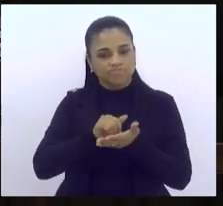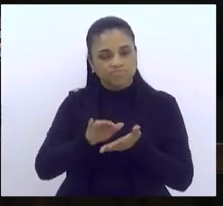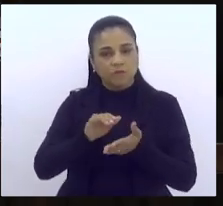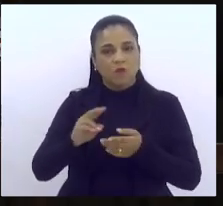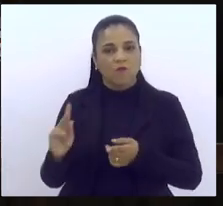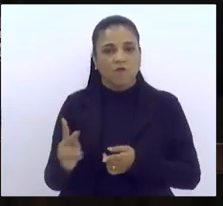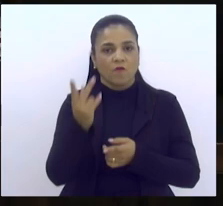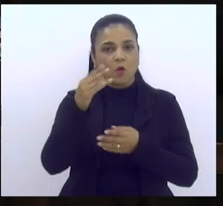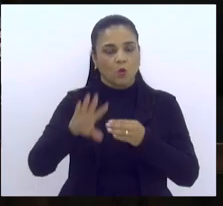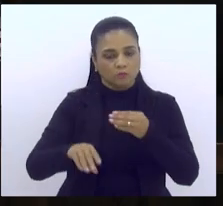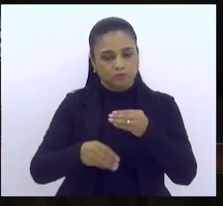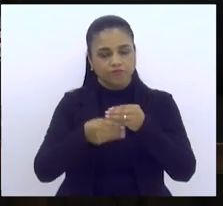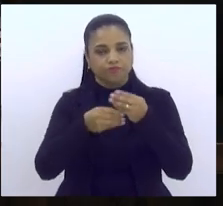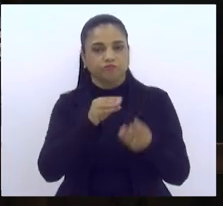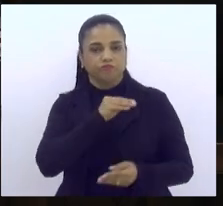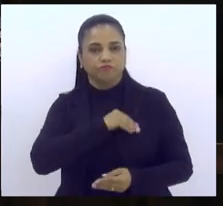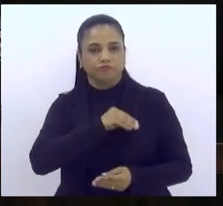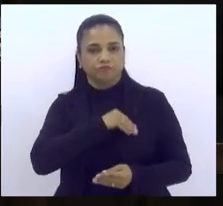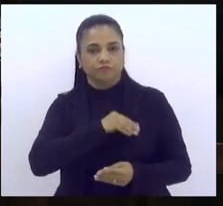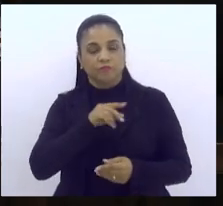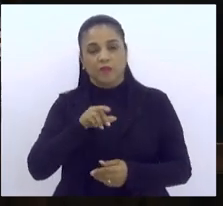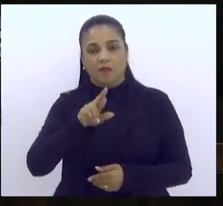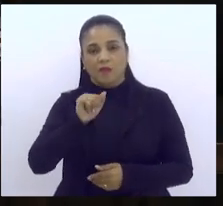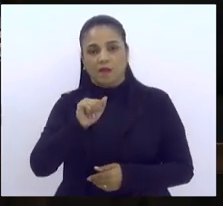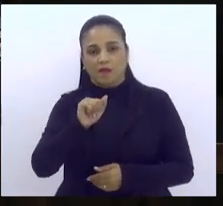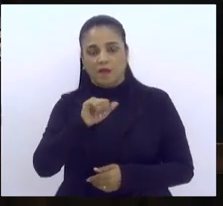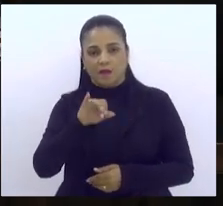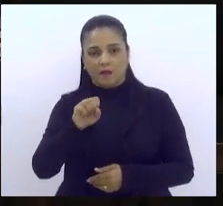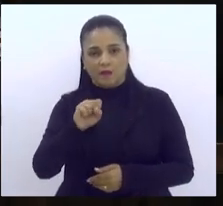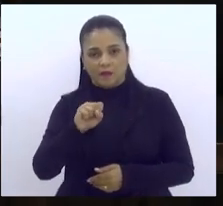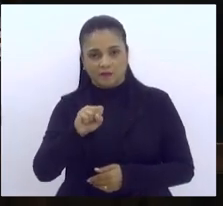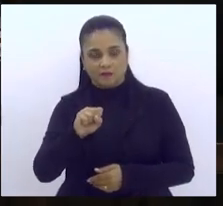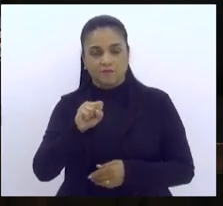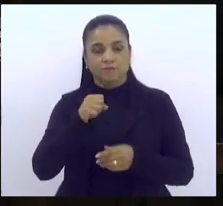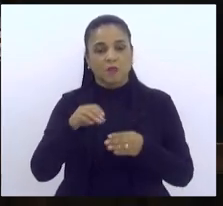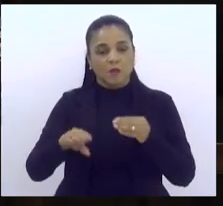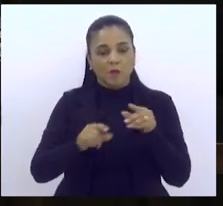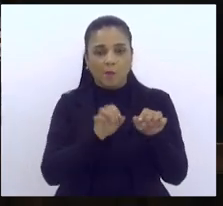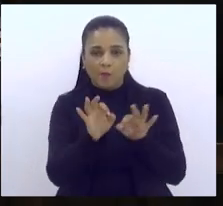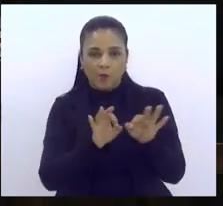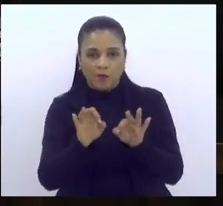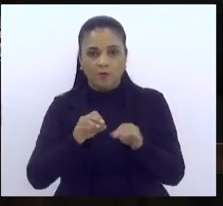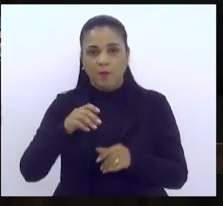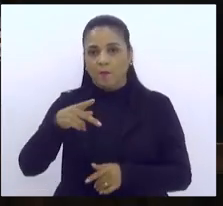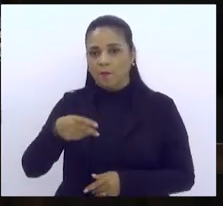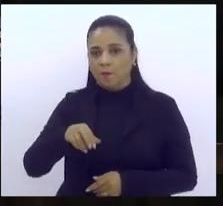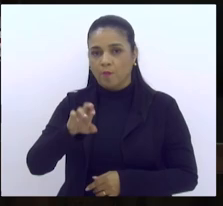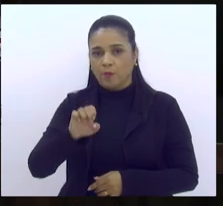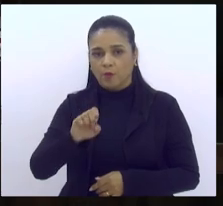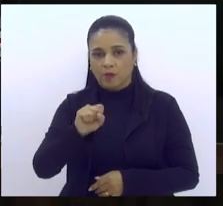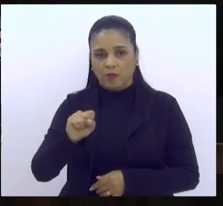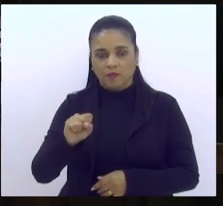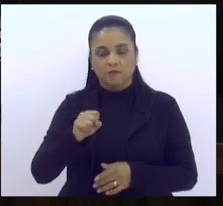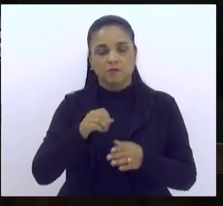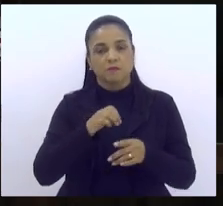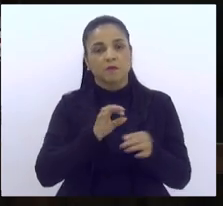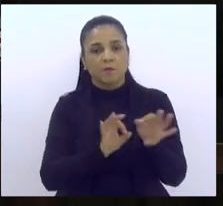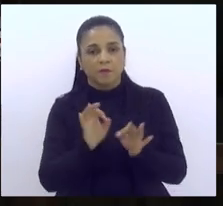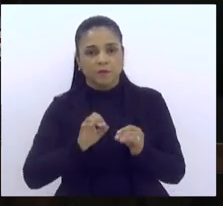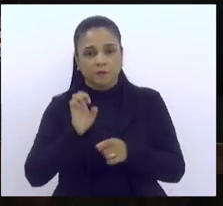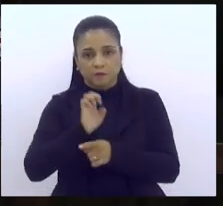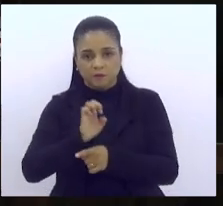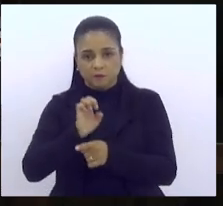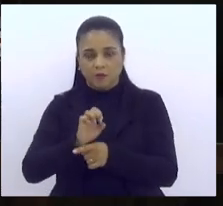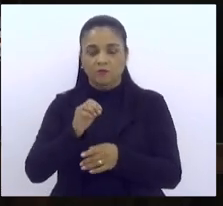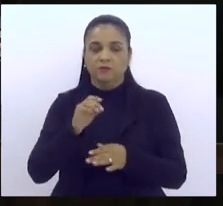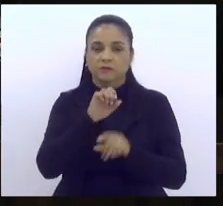do regime adicional do serviço, RAIS, Programa Estadual de Integração na Segurança, PROEIS, Programa Estadual de Segurança nos Serviços